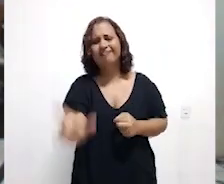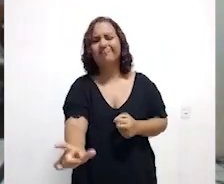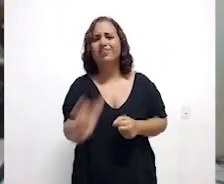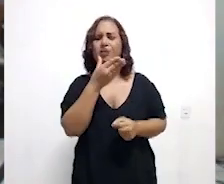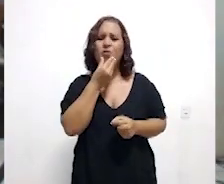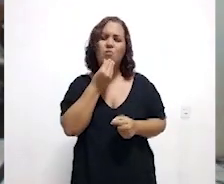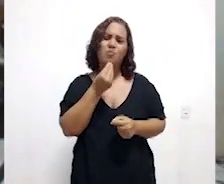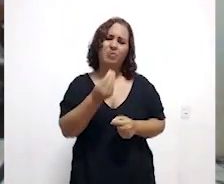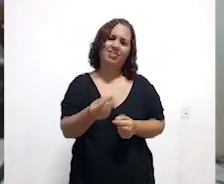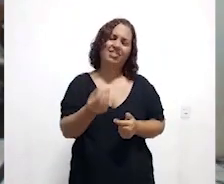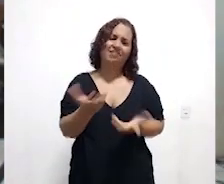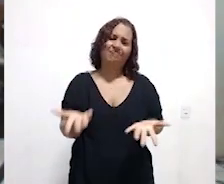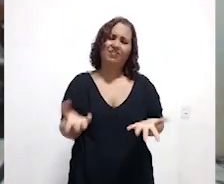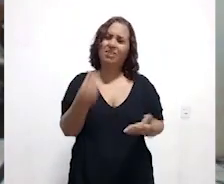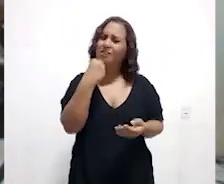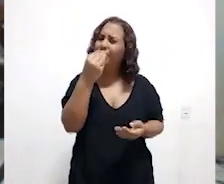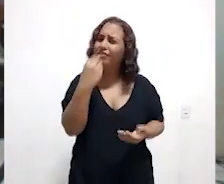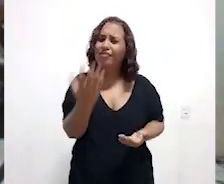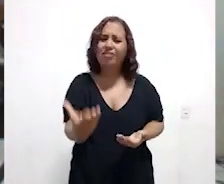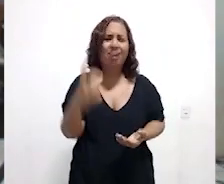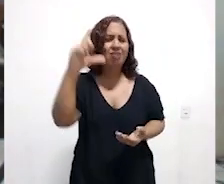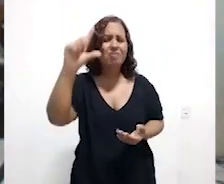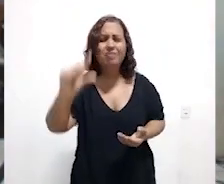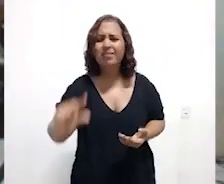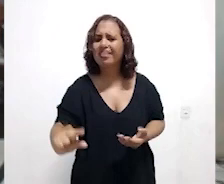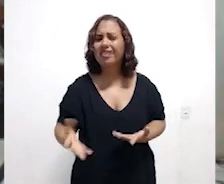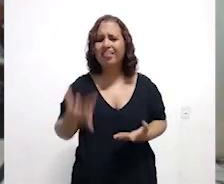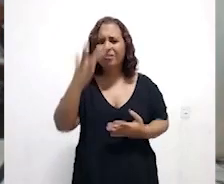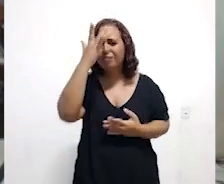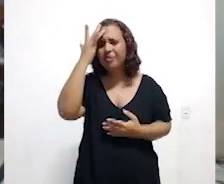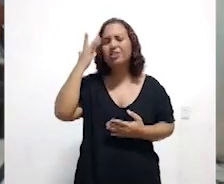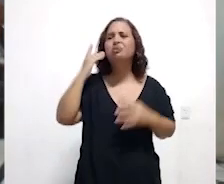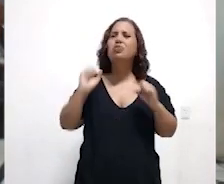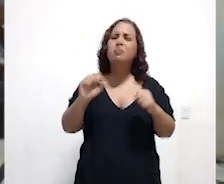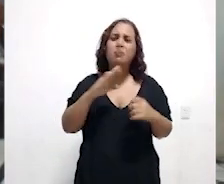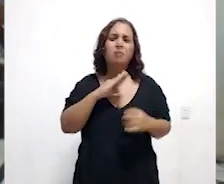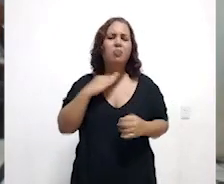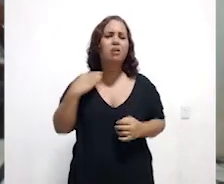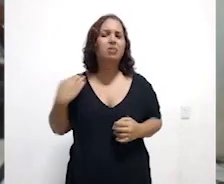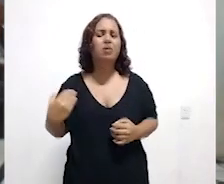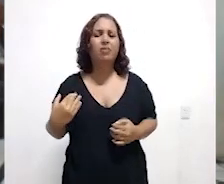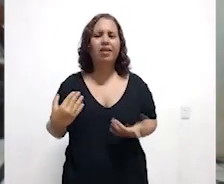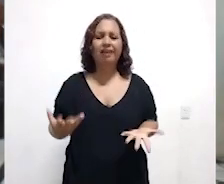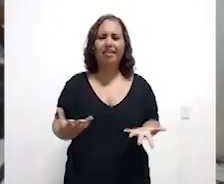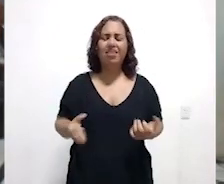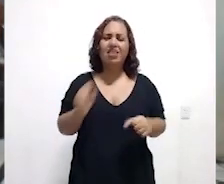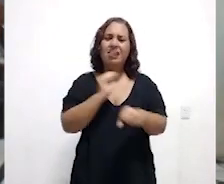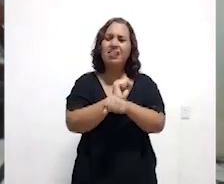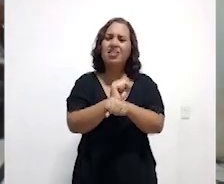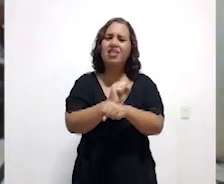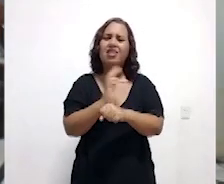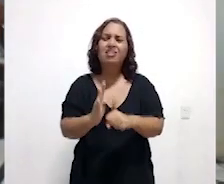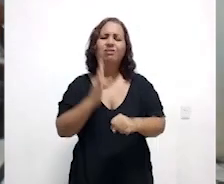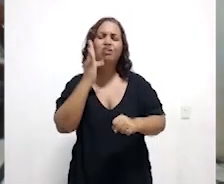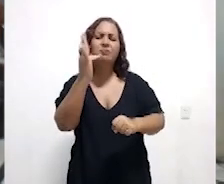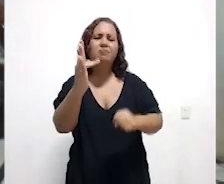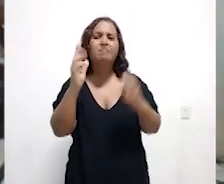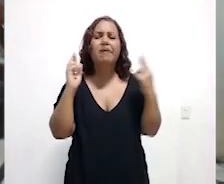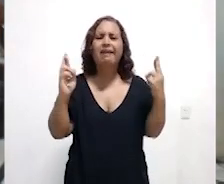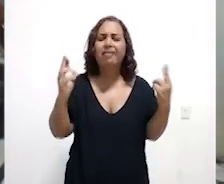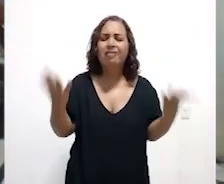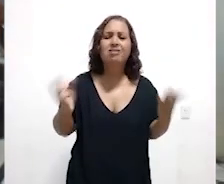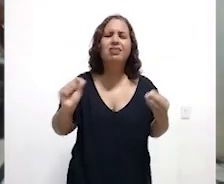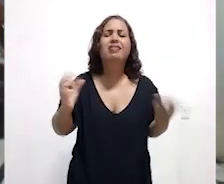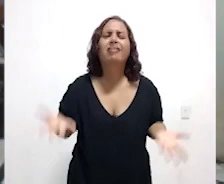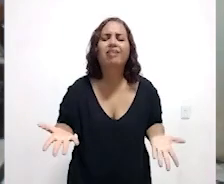falhos, pequenos, meros mortais, colocando sua esperança na ciência, que